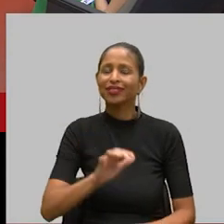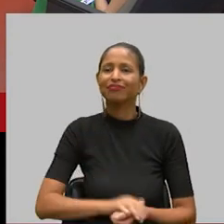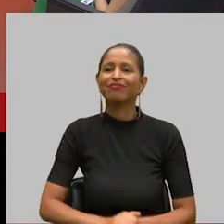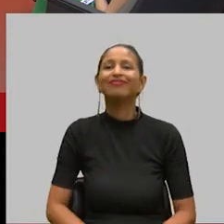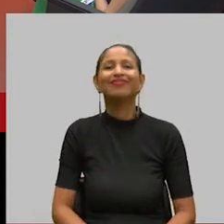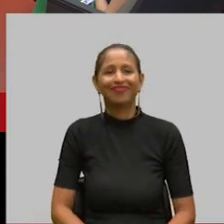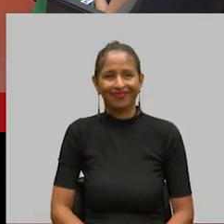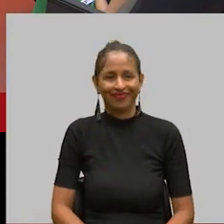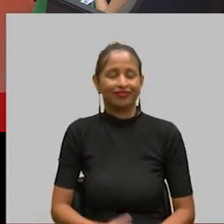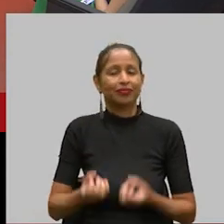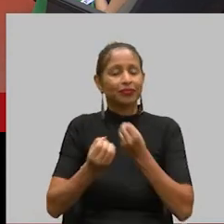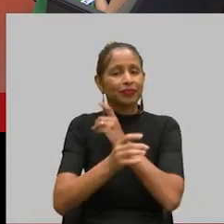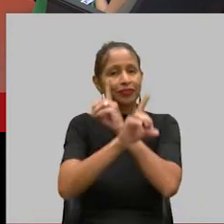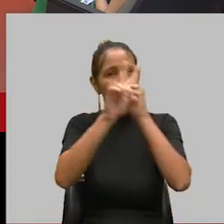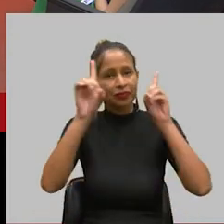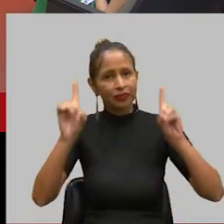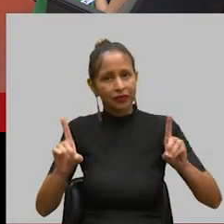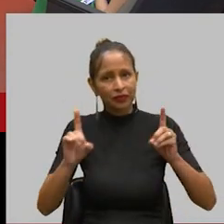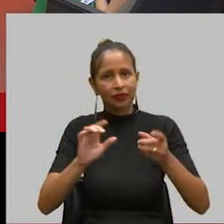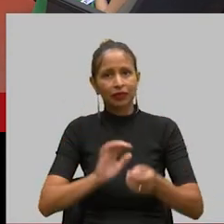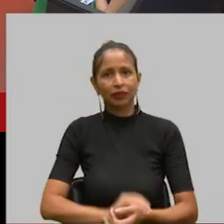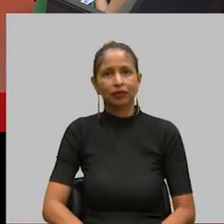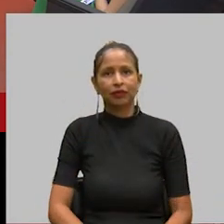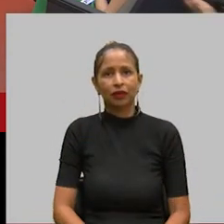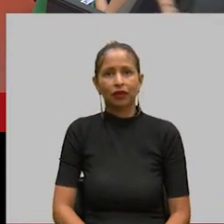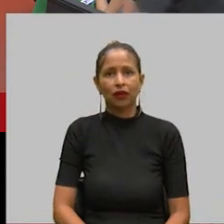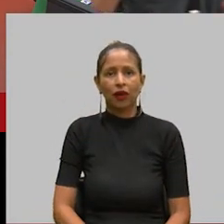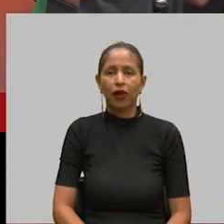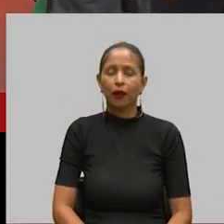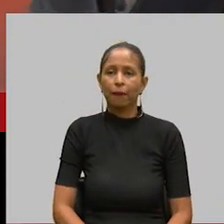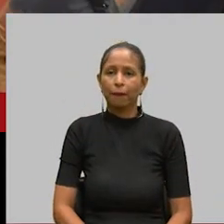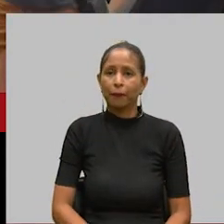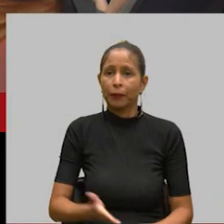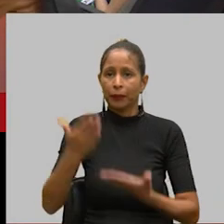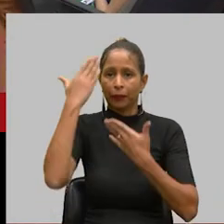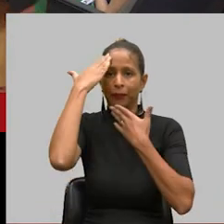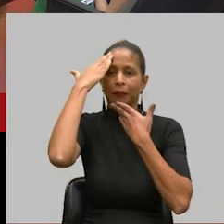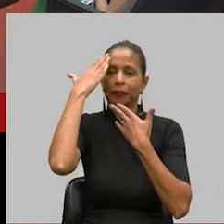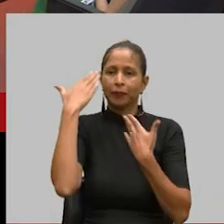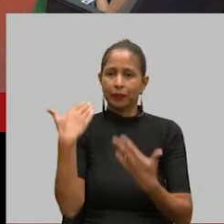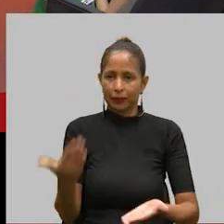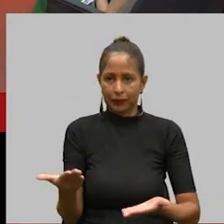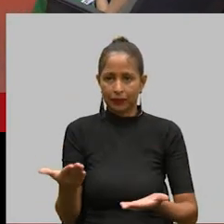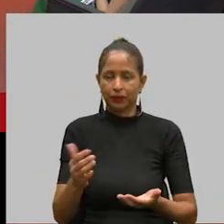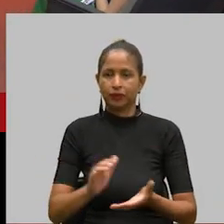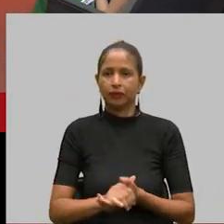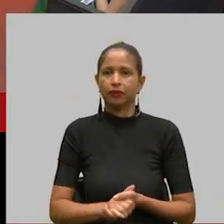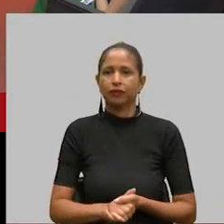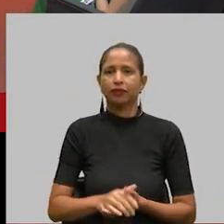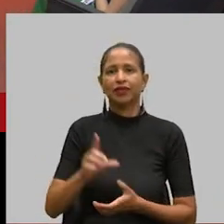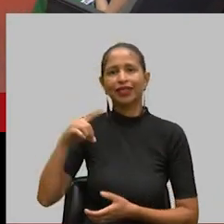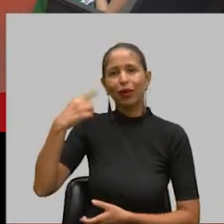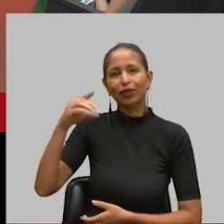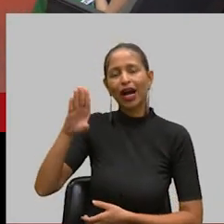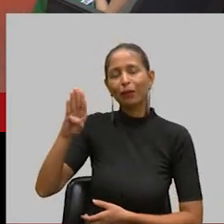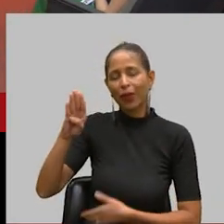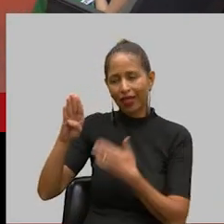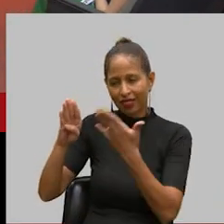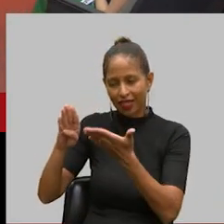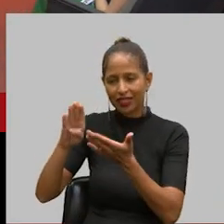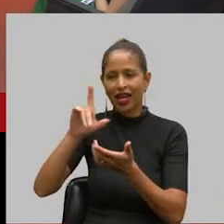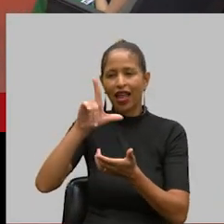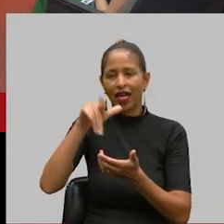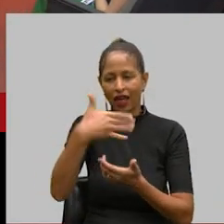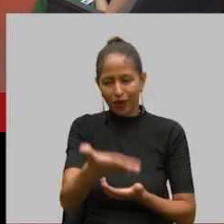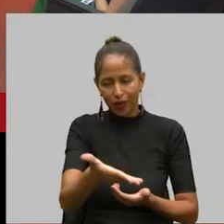dia a todos e todas agradecer a deputada beatri a